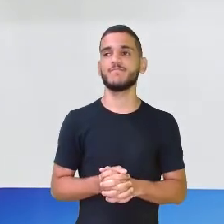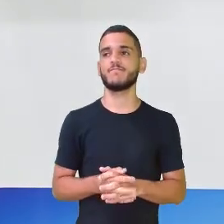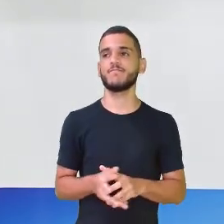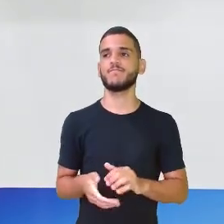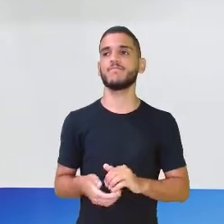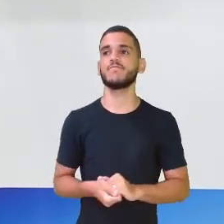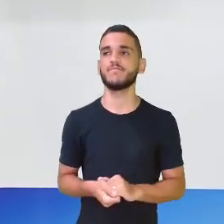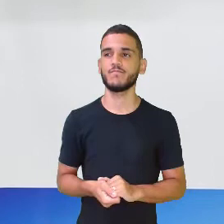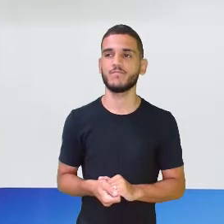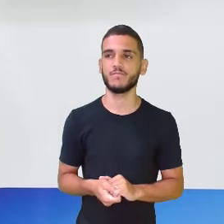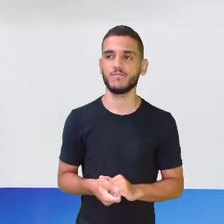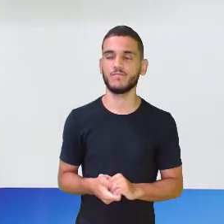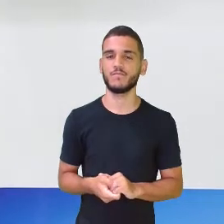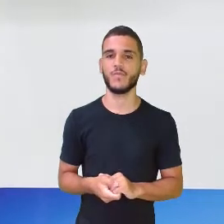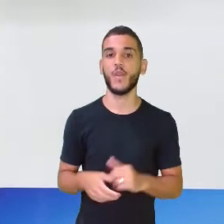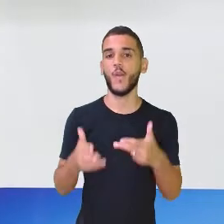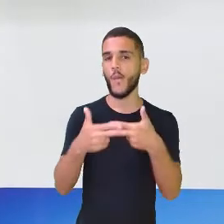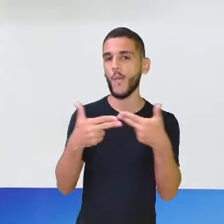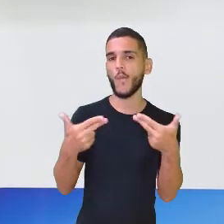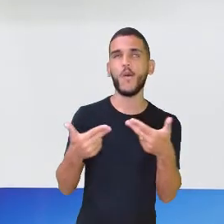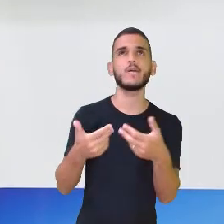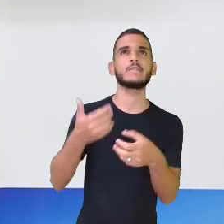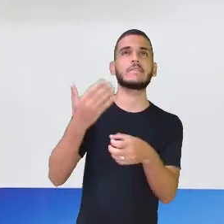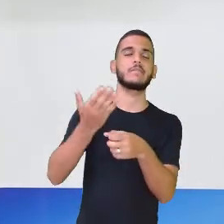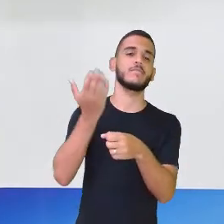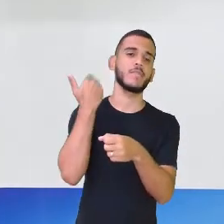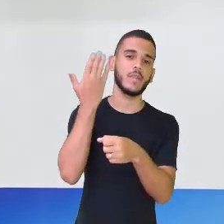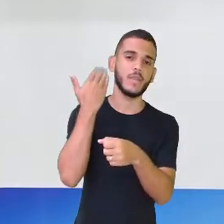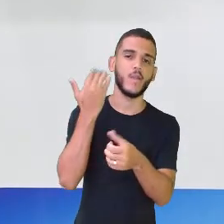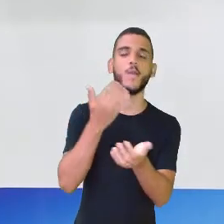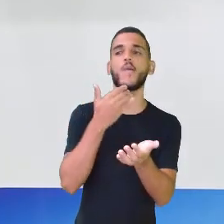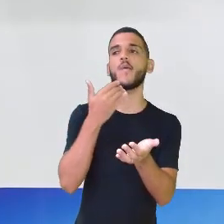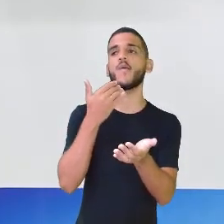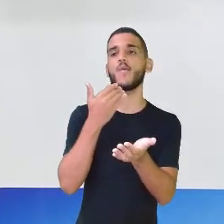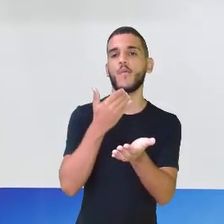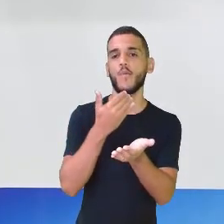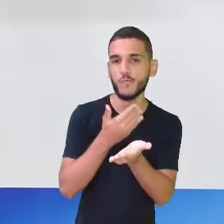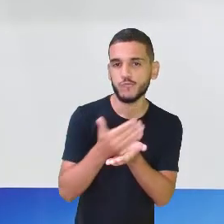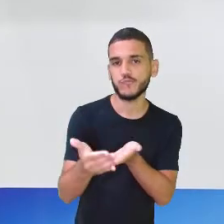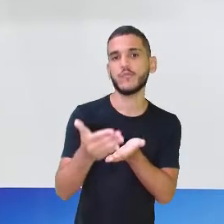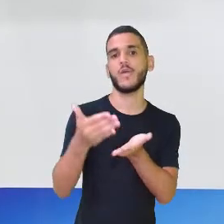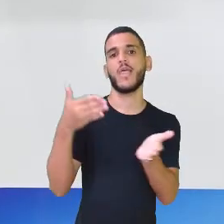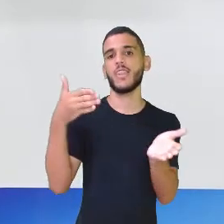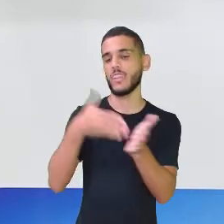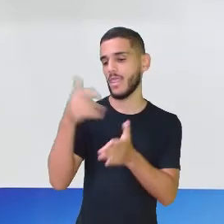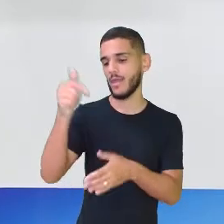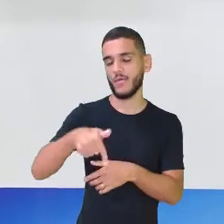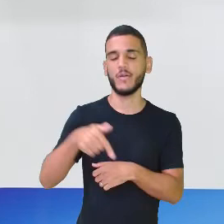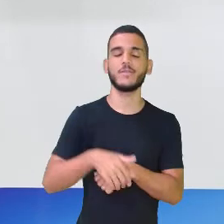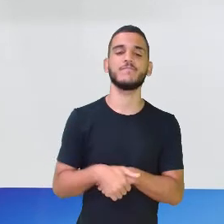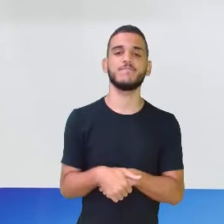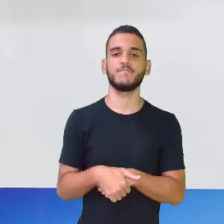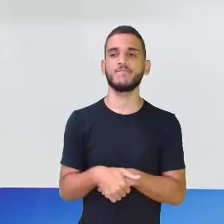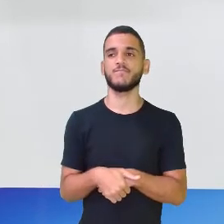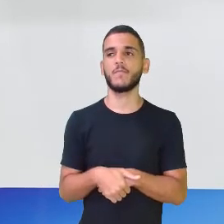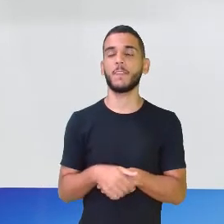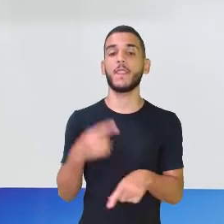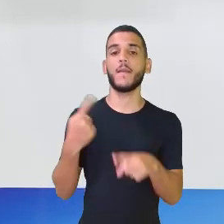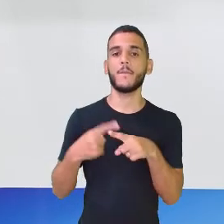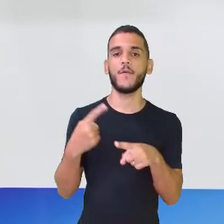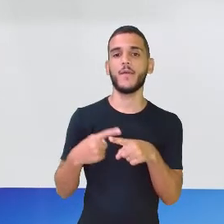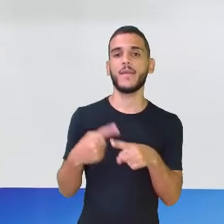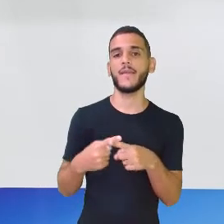coisas que eram de antigamente continuam de agora, porque aqui a gente valoriza muito a nossa cultura e